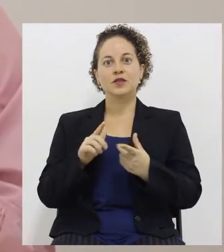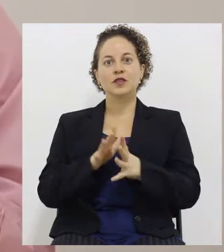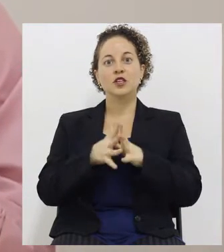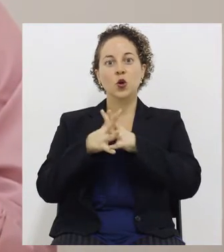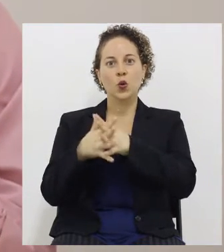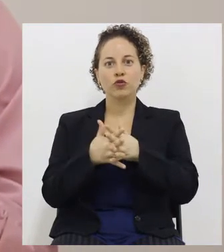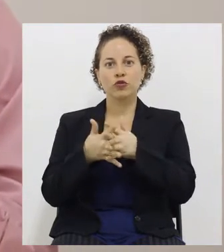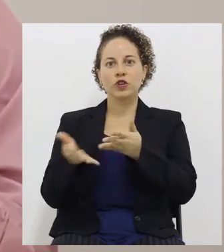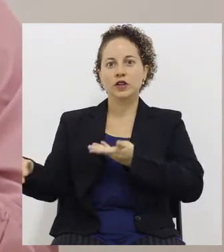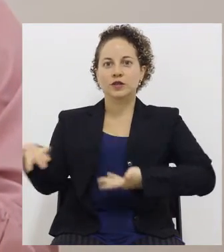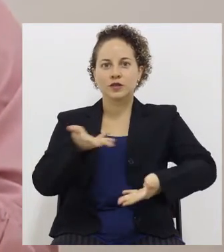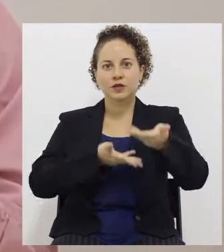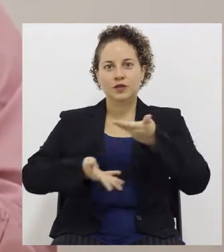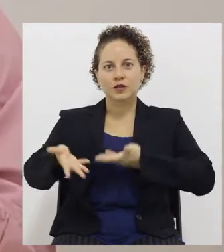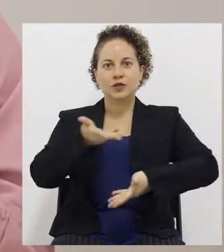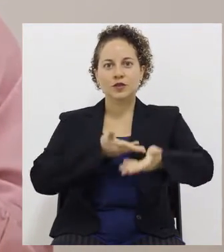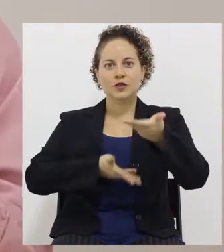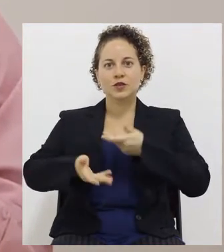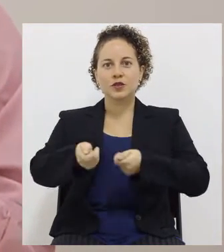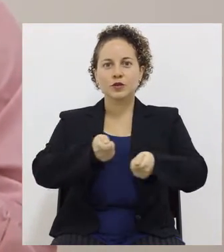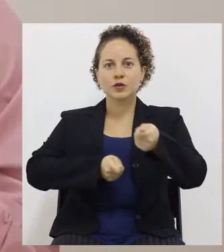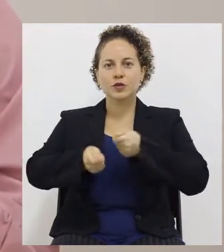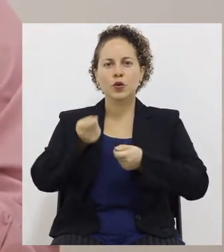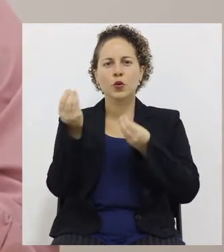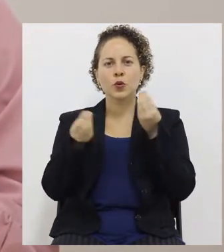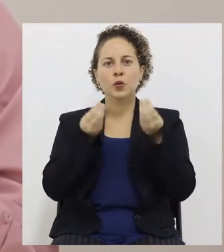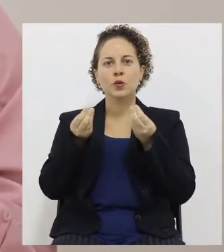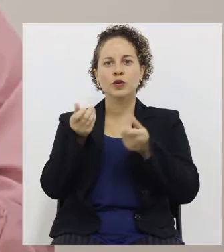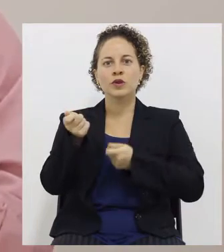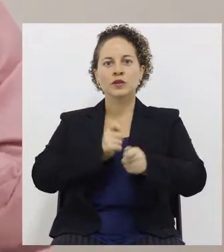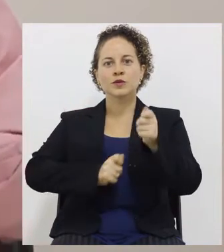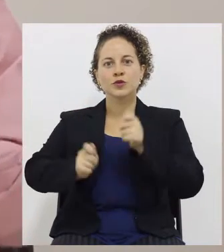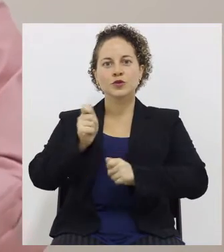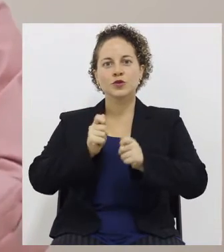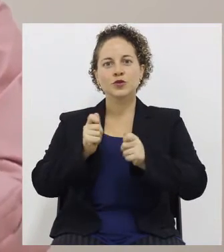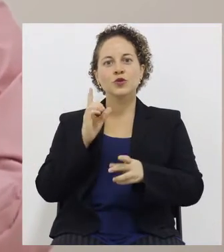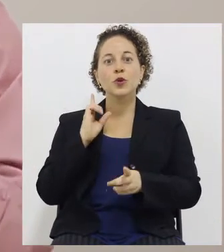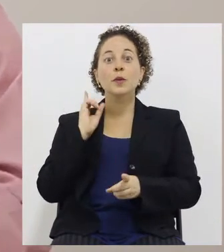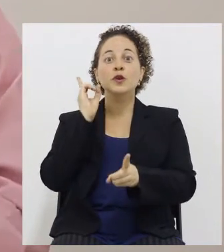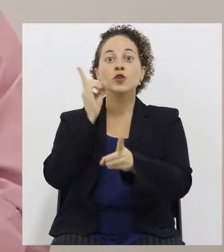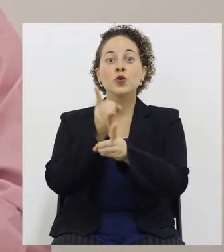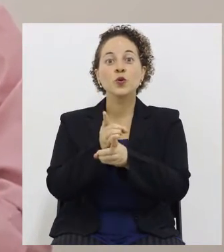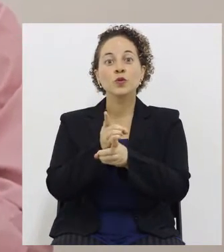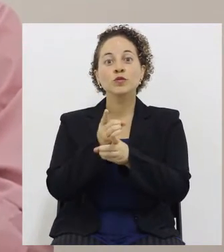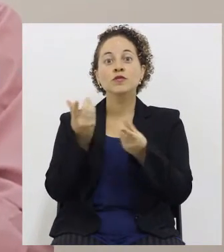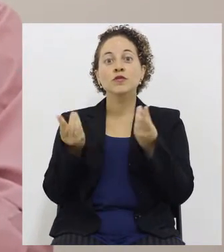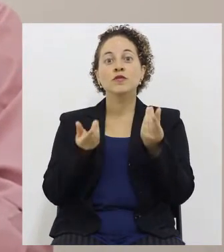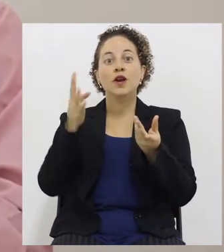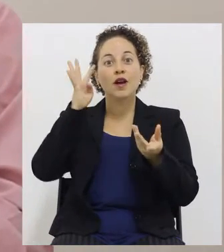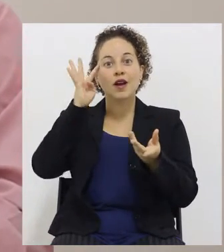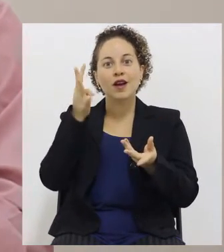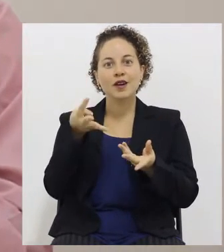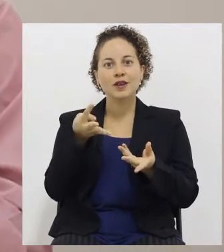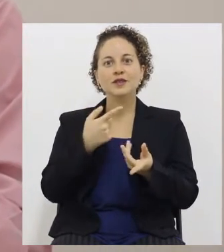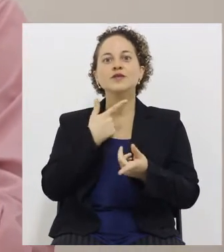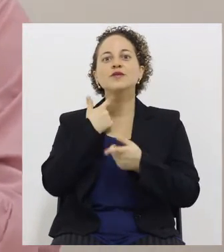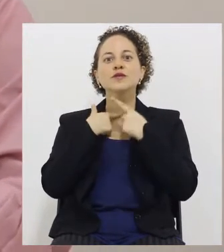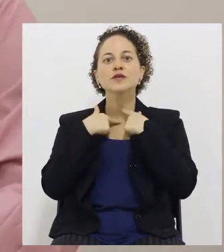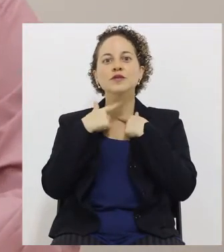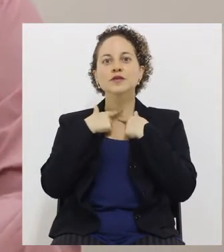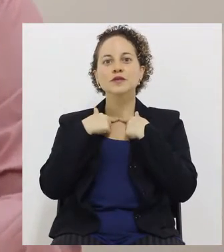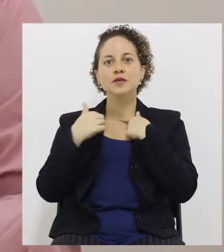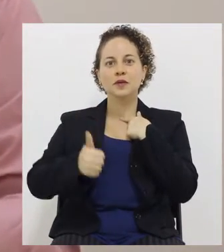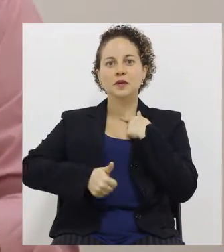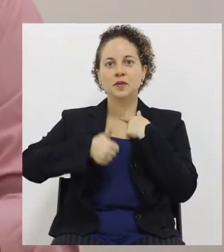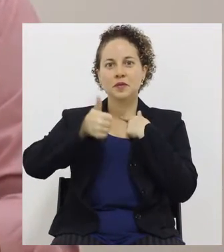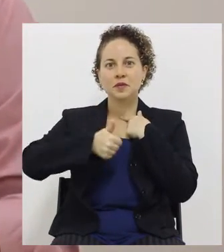de conflitos e negociação. Como é que a gente administra o conflito para chegar ao acordo que a gente espera? Pois bem,